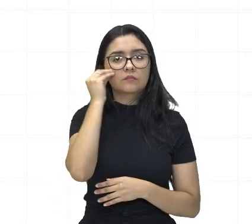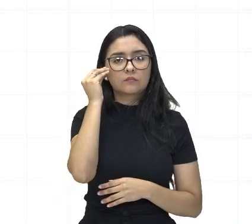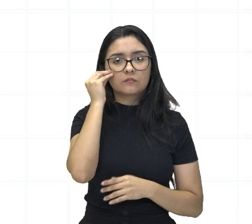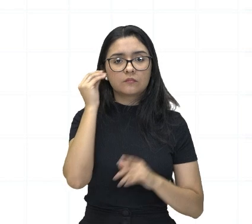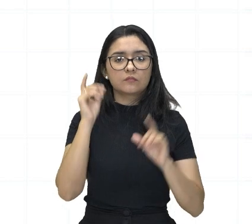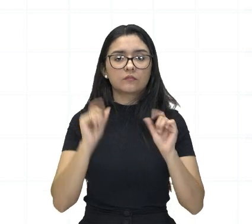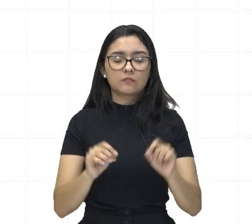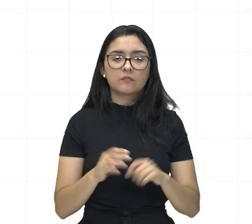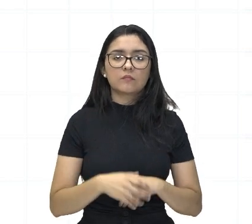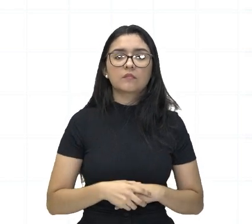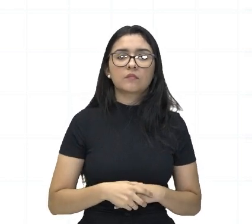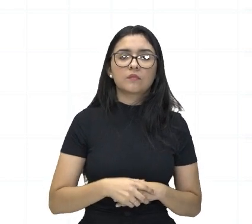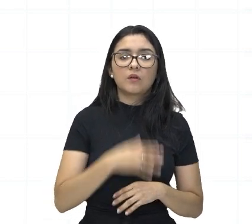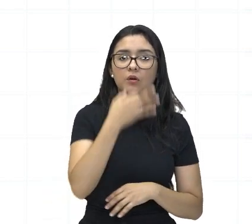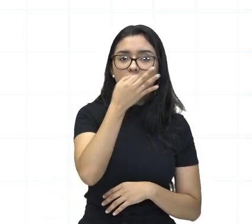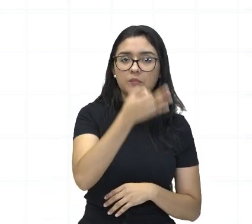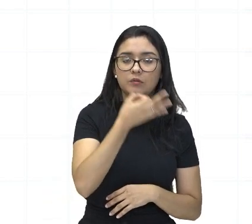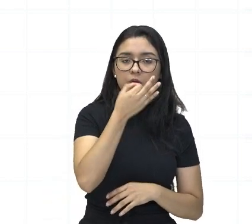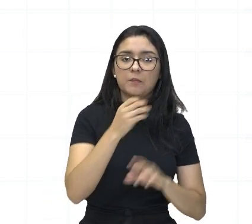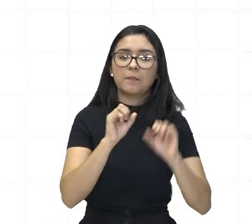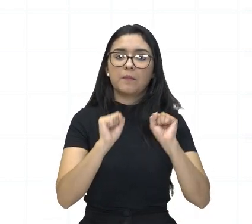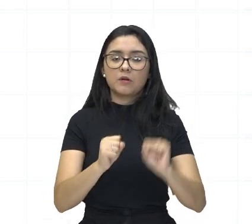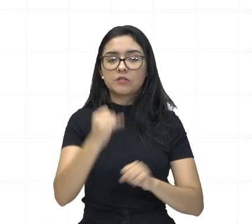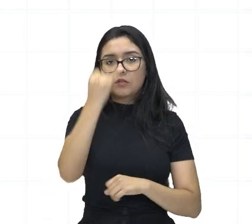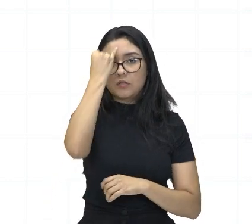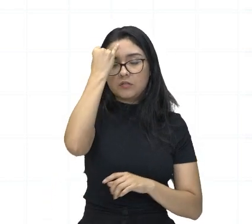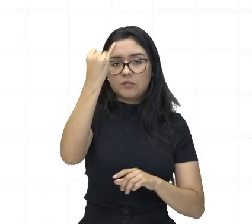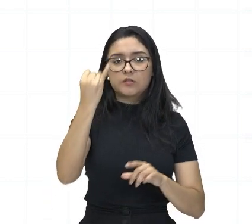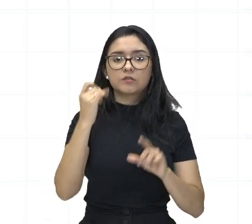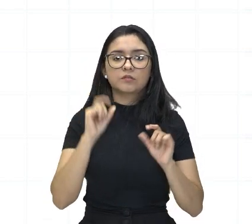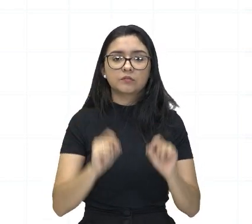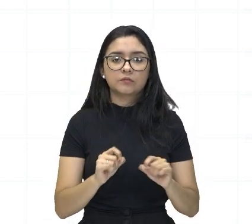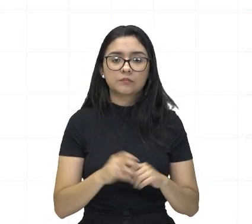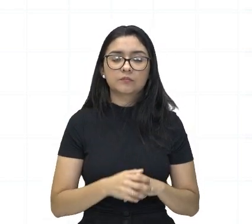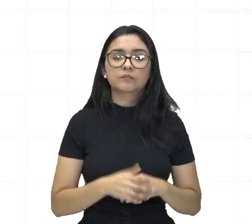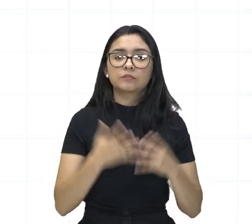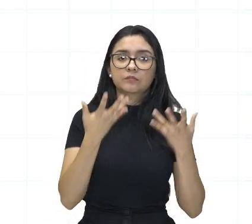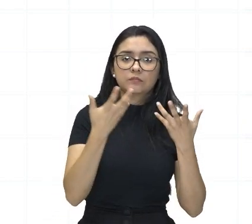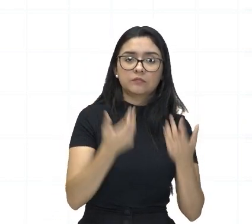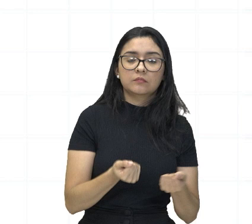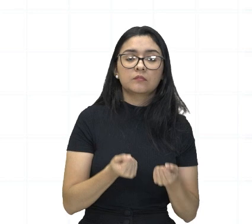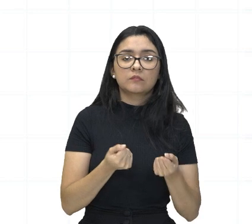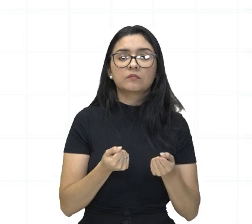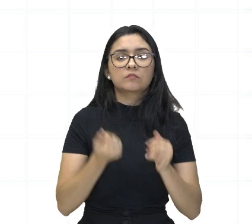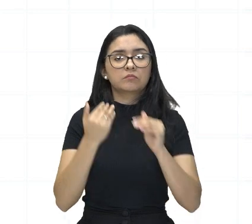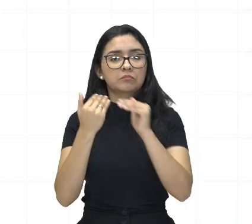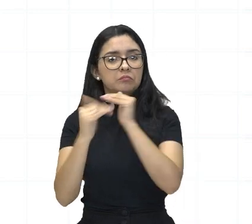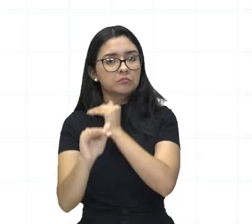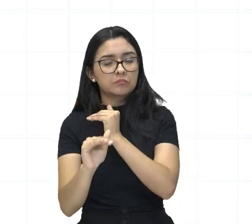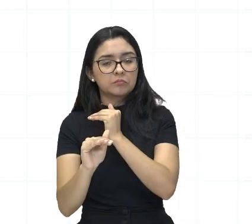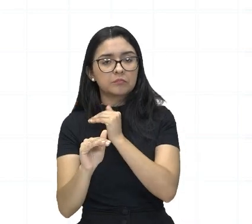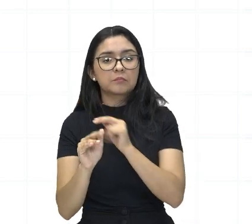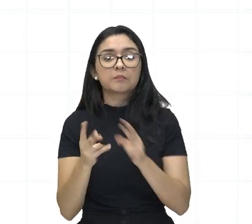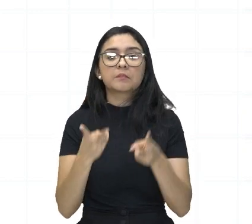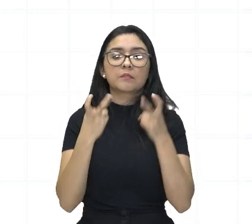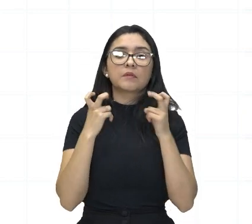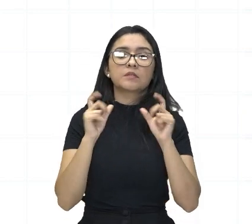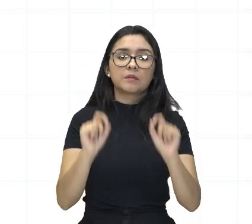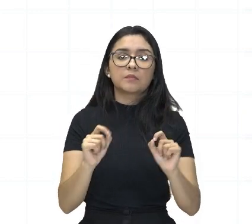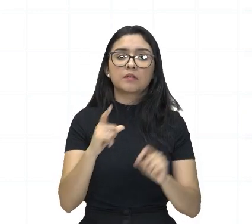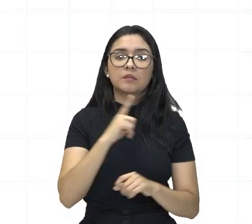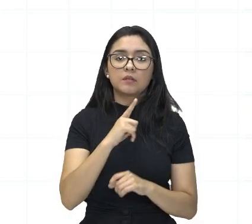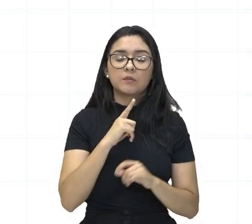operadores argumentativos que podem estabelecer a ideia de negociação, aceitação ou refutação, observem que nós temos